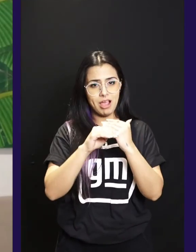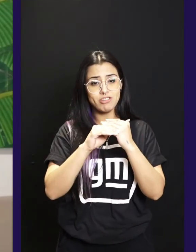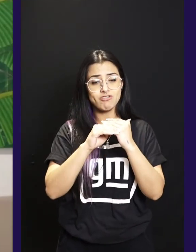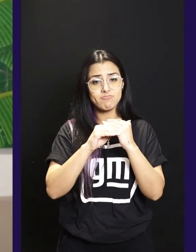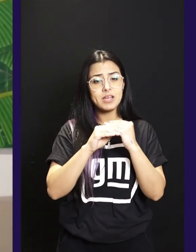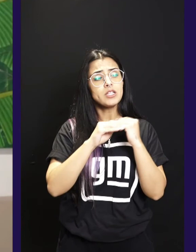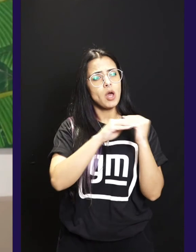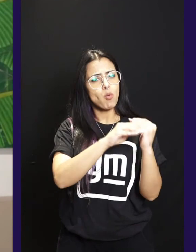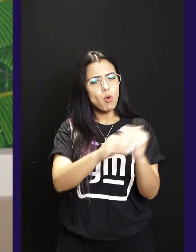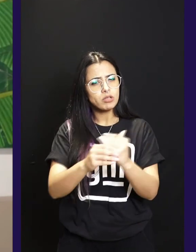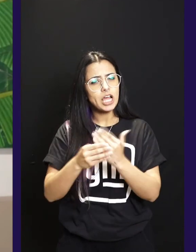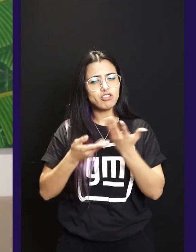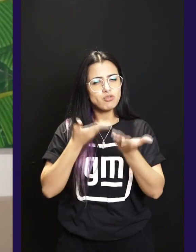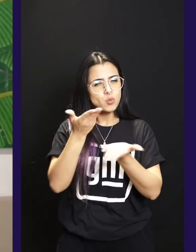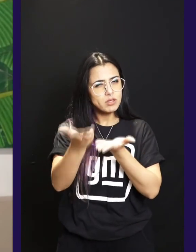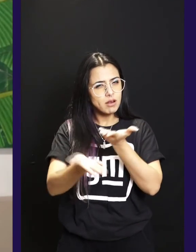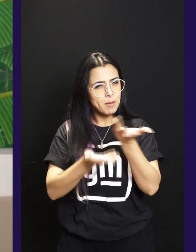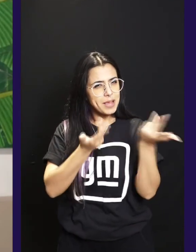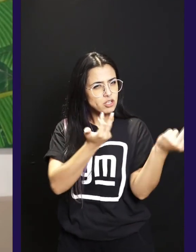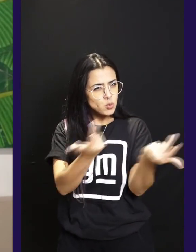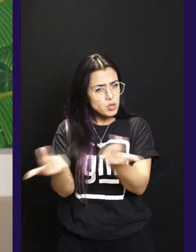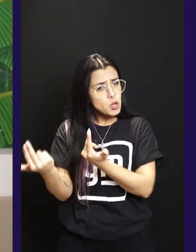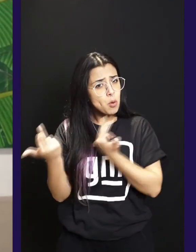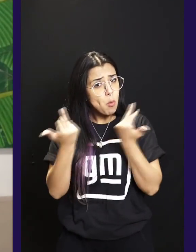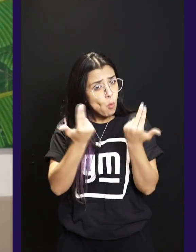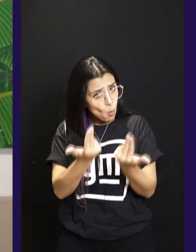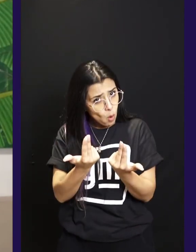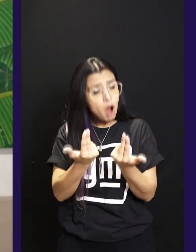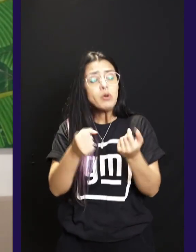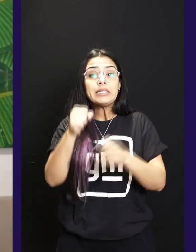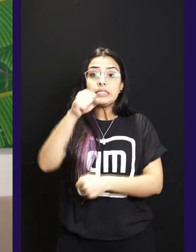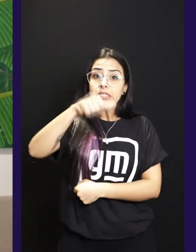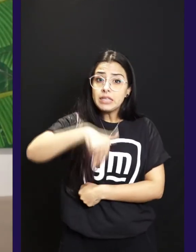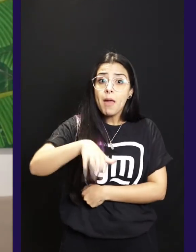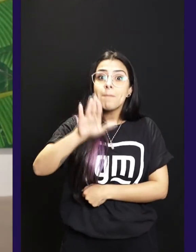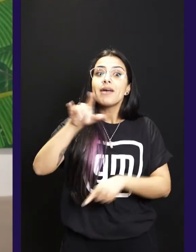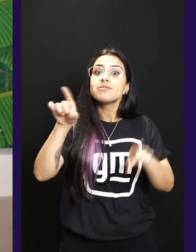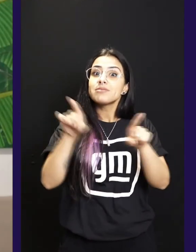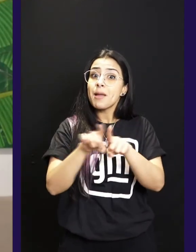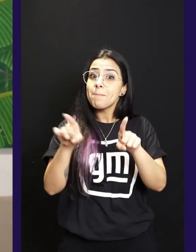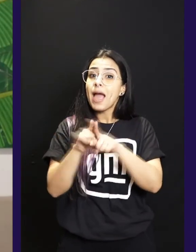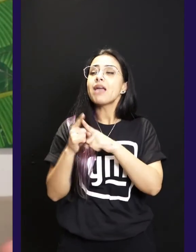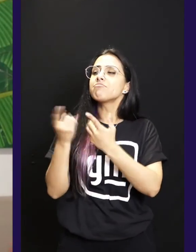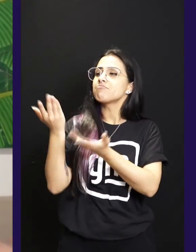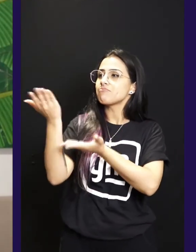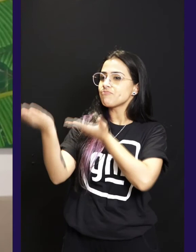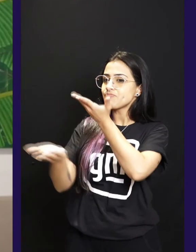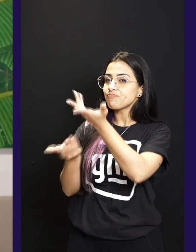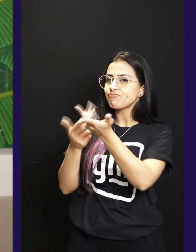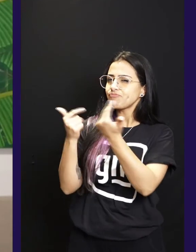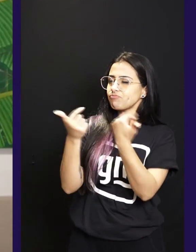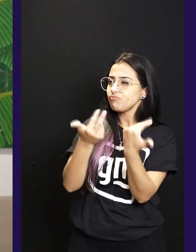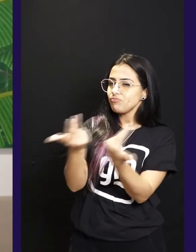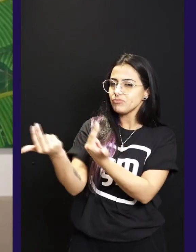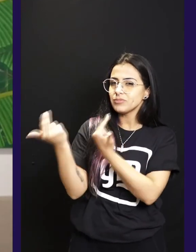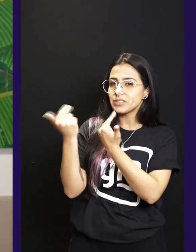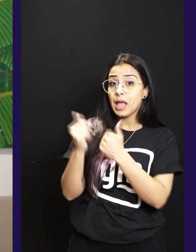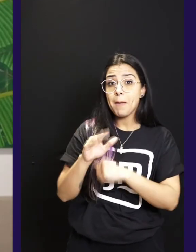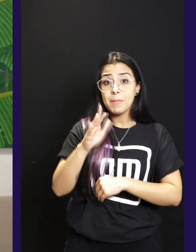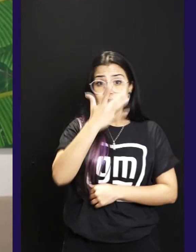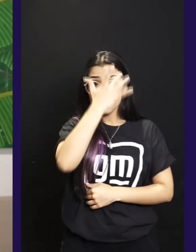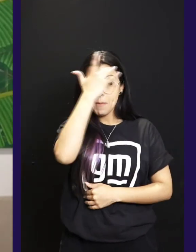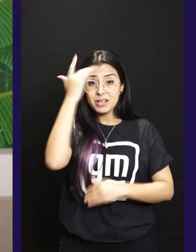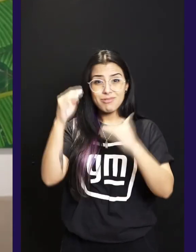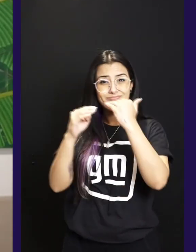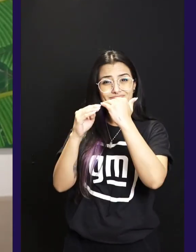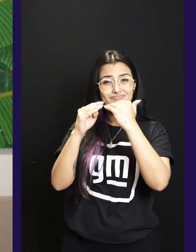todo mundo igual, né? Para mim, igualdade é tratar igualmente os iguais, mas desigualmente os desiguais, na